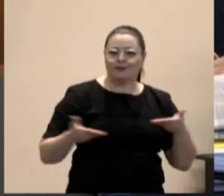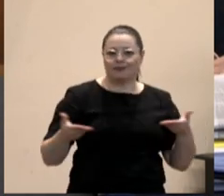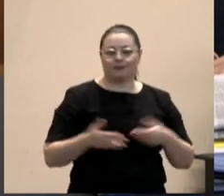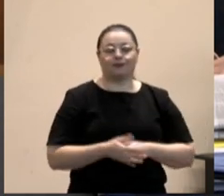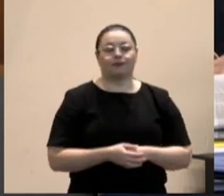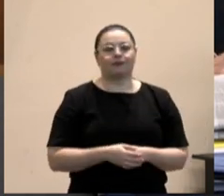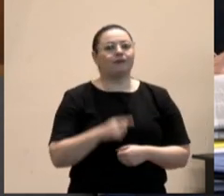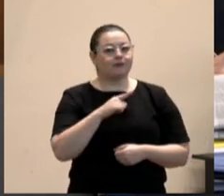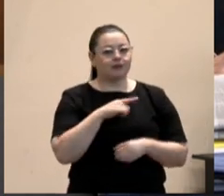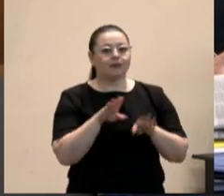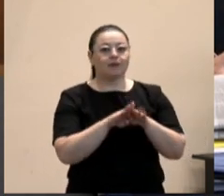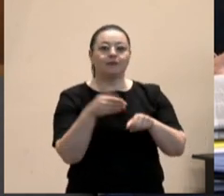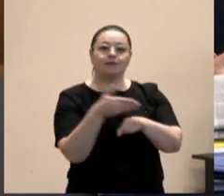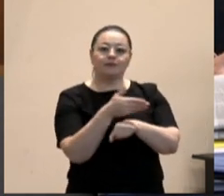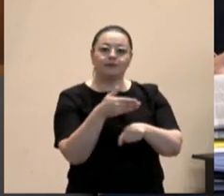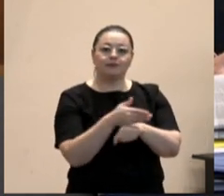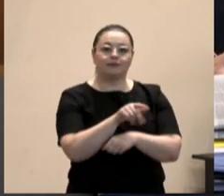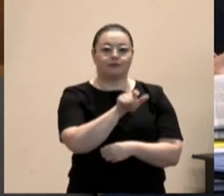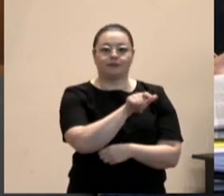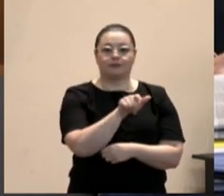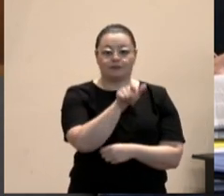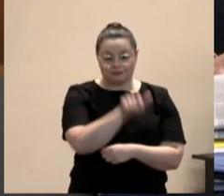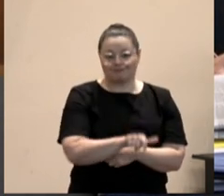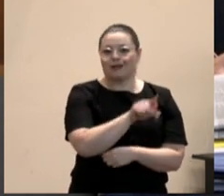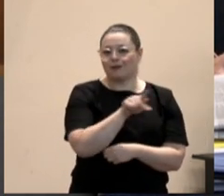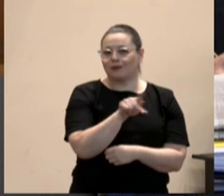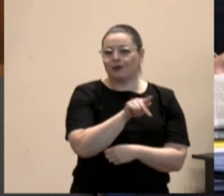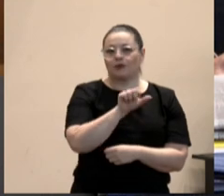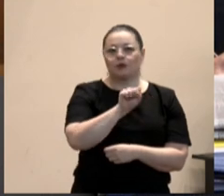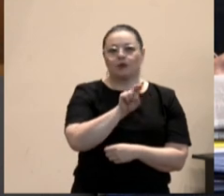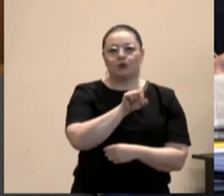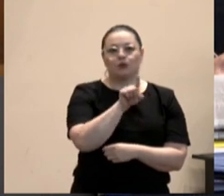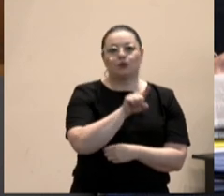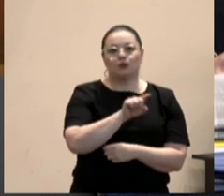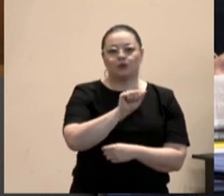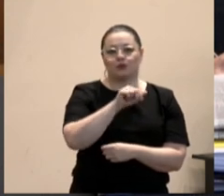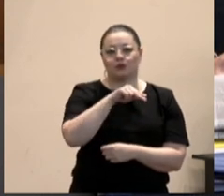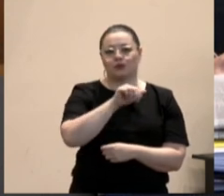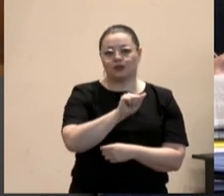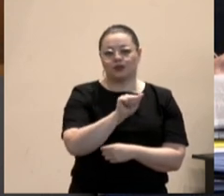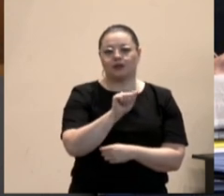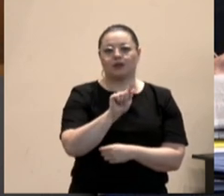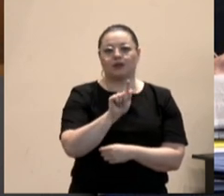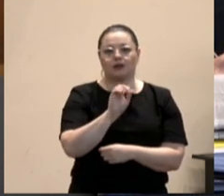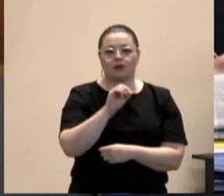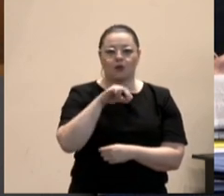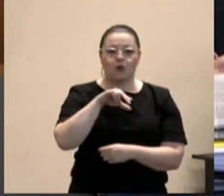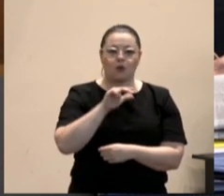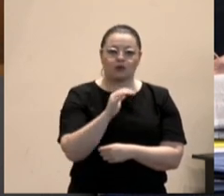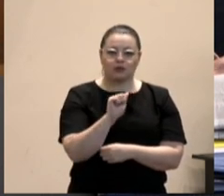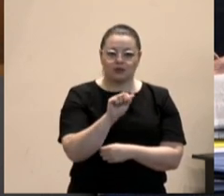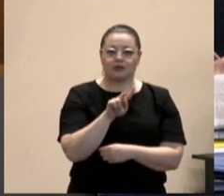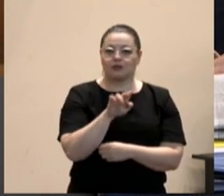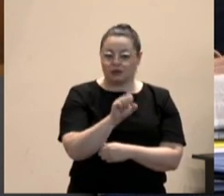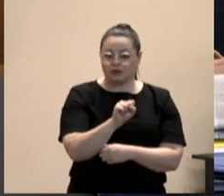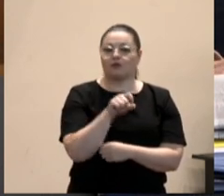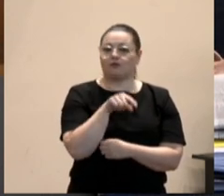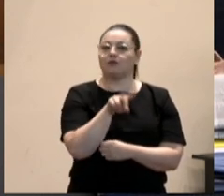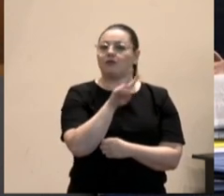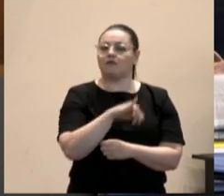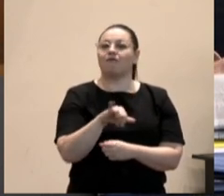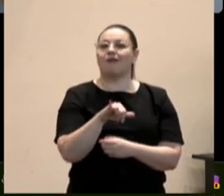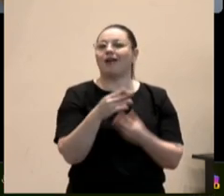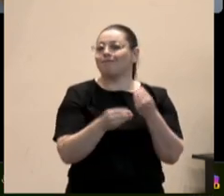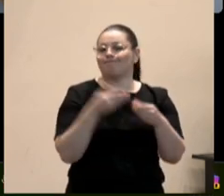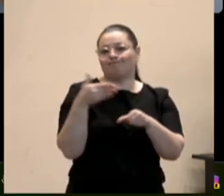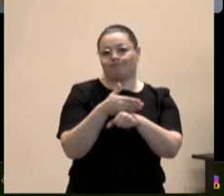a participação da professora Suzana da Rocha Vieira Gonçalves, que fará a sua exposição